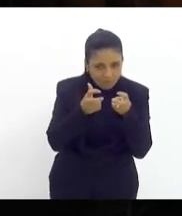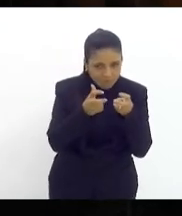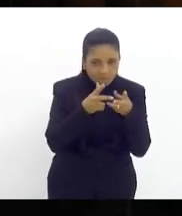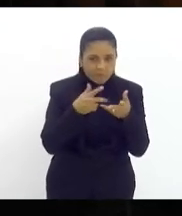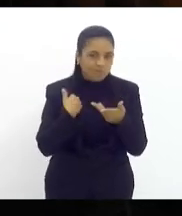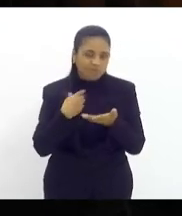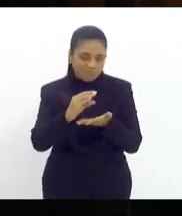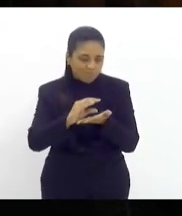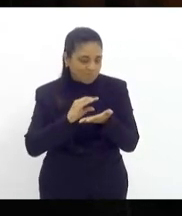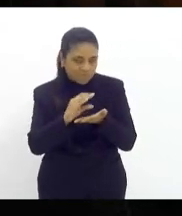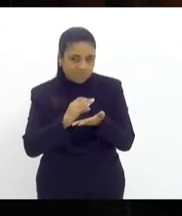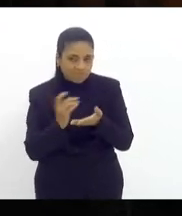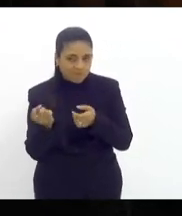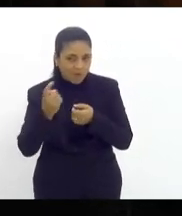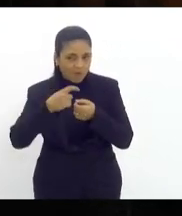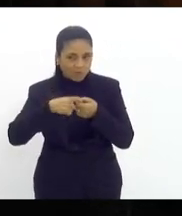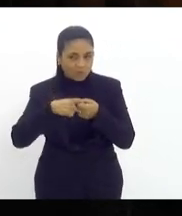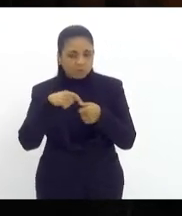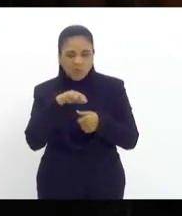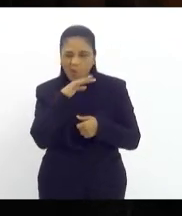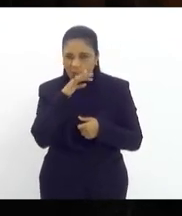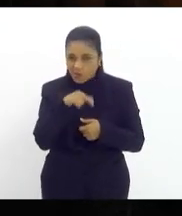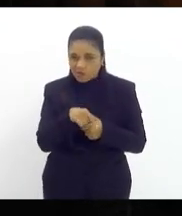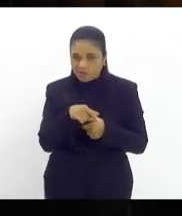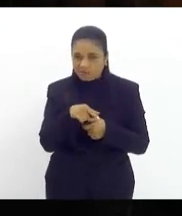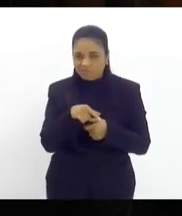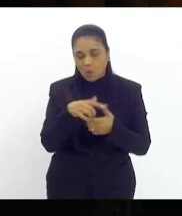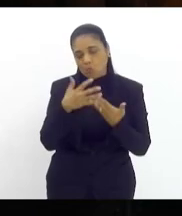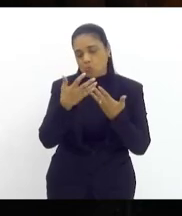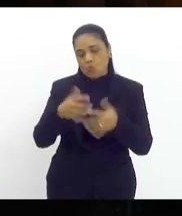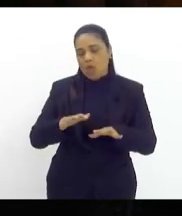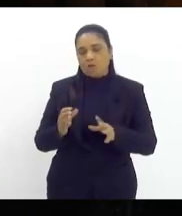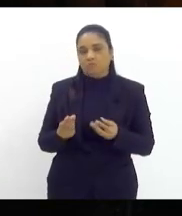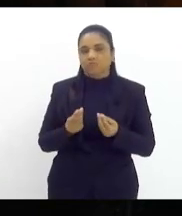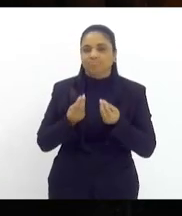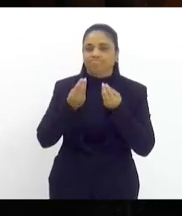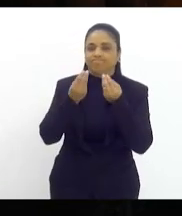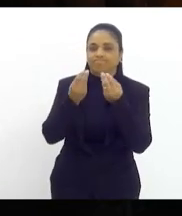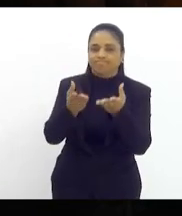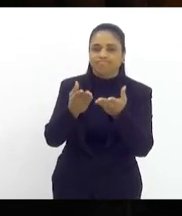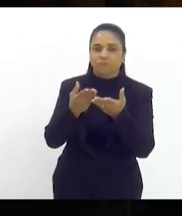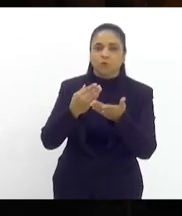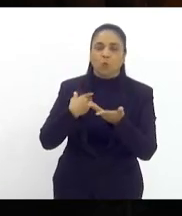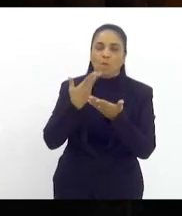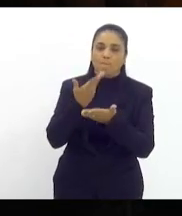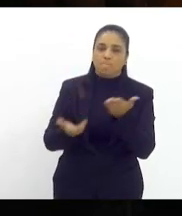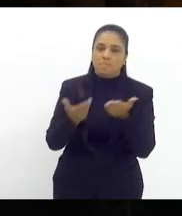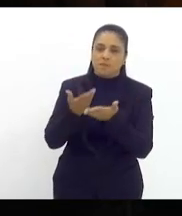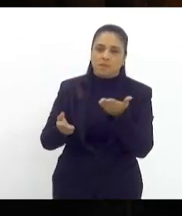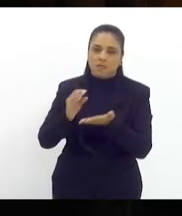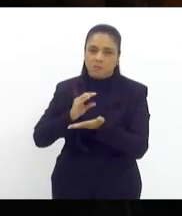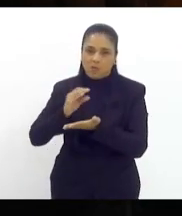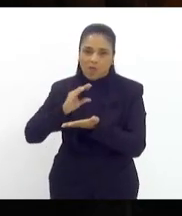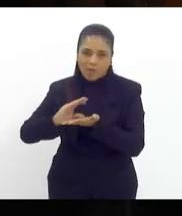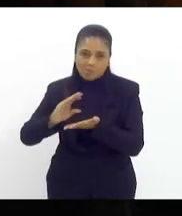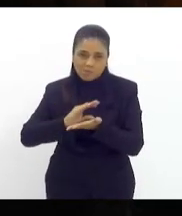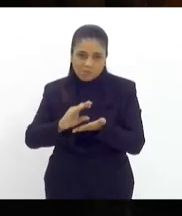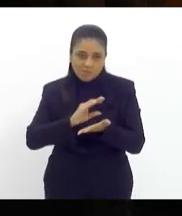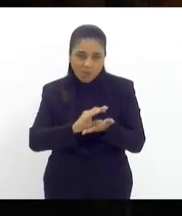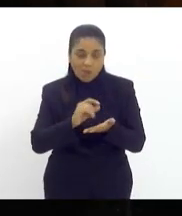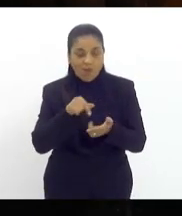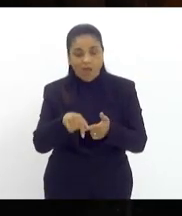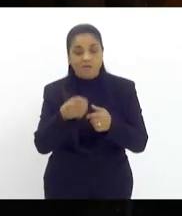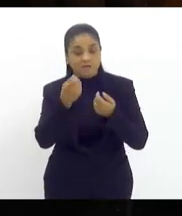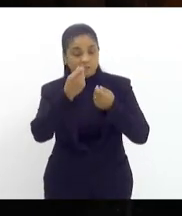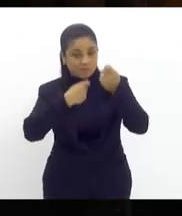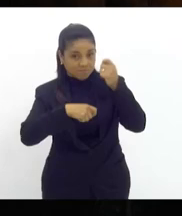e que aquele negócio está ruim ele faz o que? não quero mais estou perdendo o meu capital estou perdendo o investimento mas as empresas de ônibus